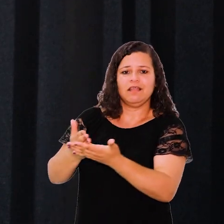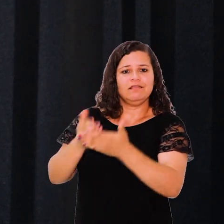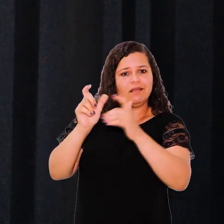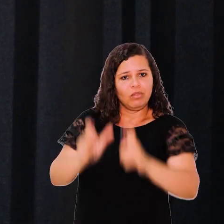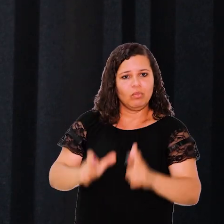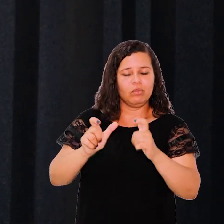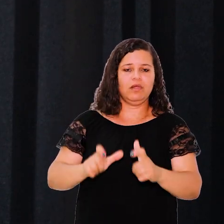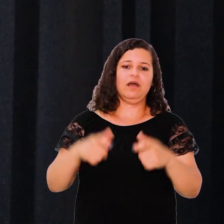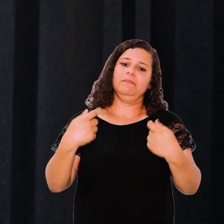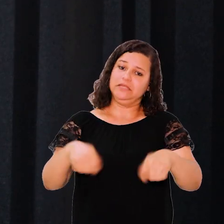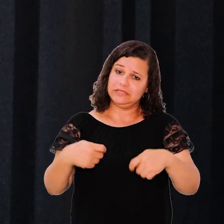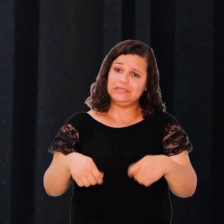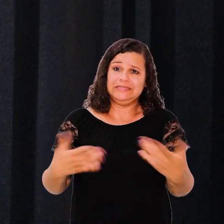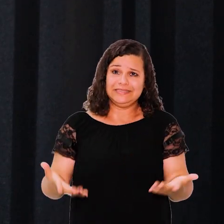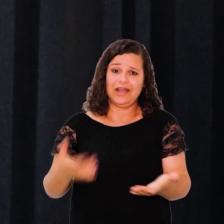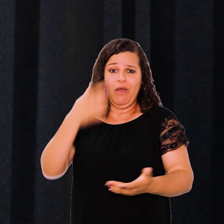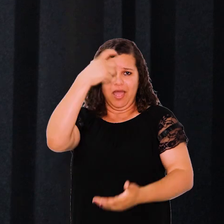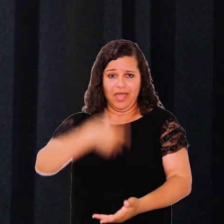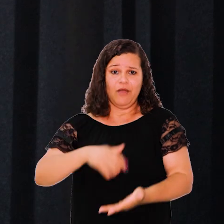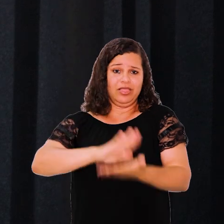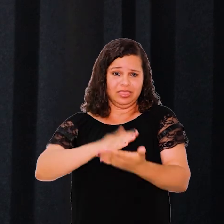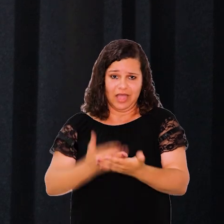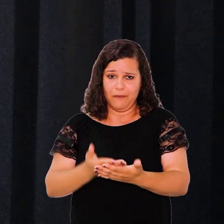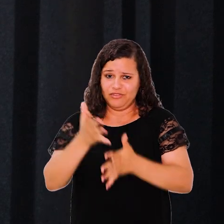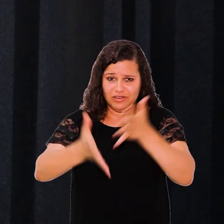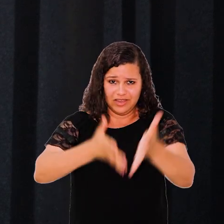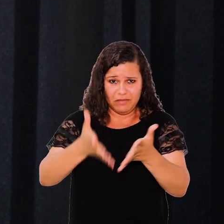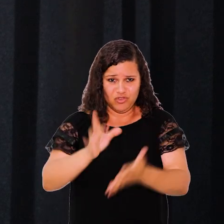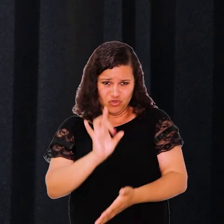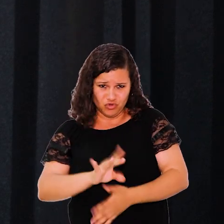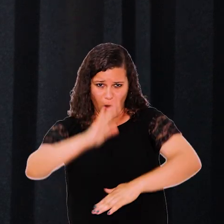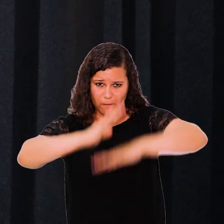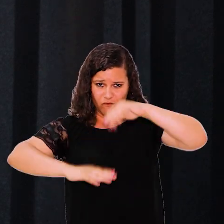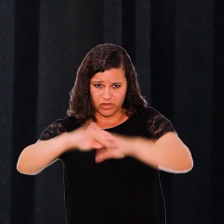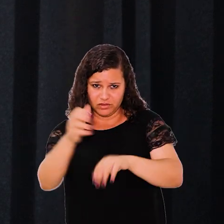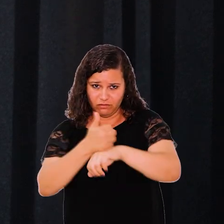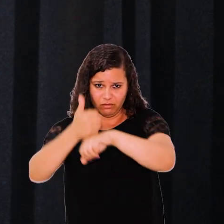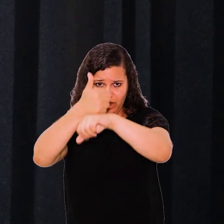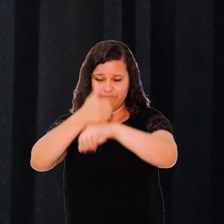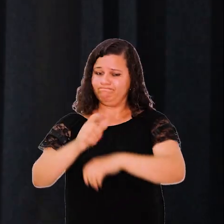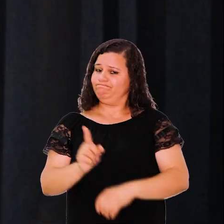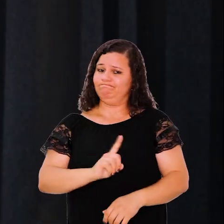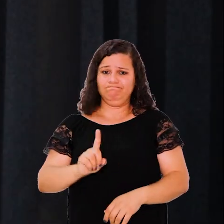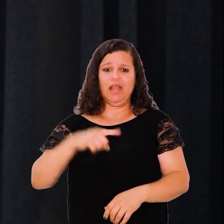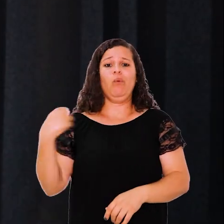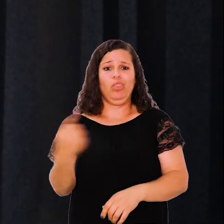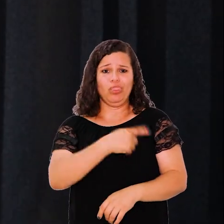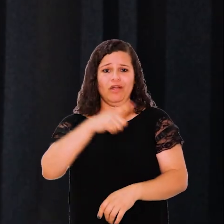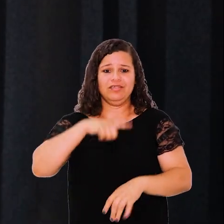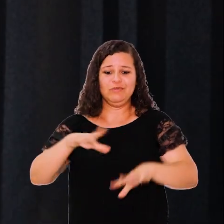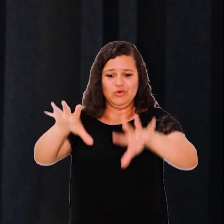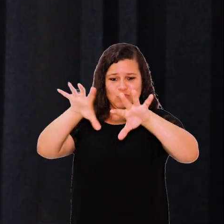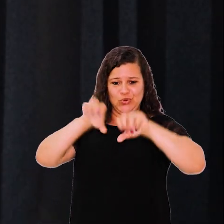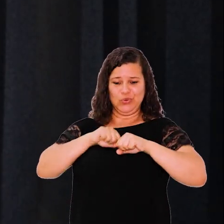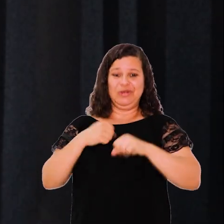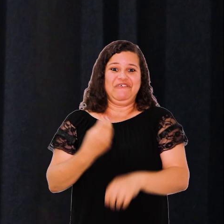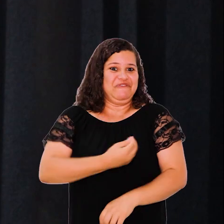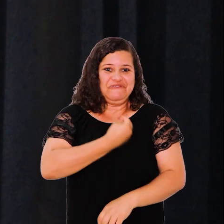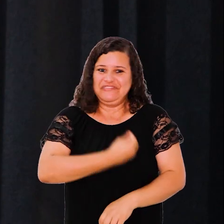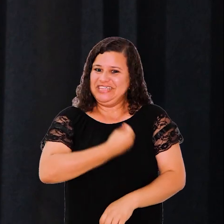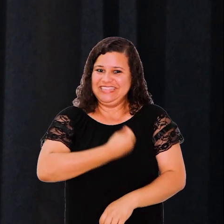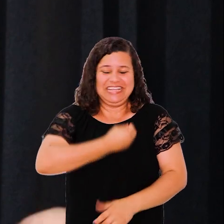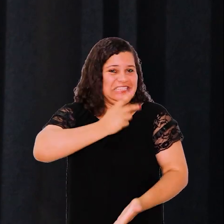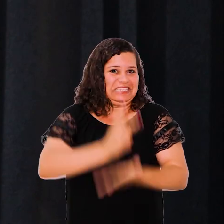essa interpretação. Então, ser intérprete de Libras não é só profissionalmente. Nós trazemos isso para a vida